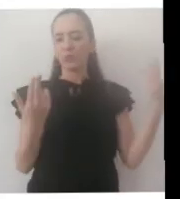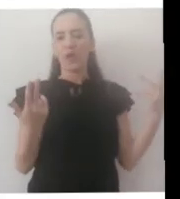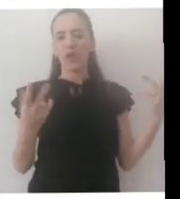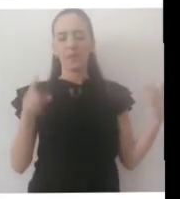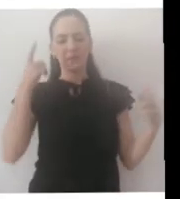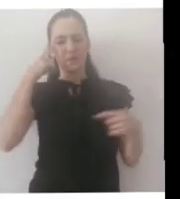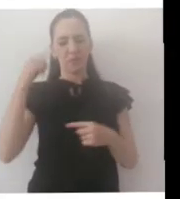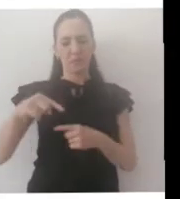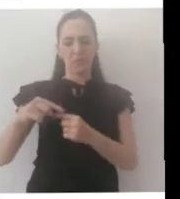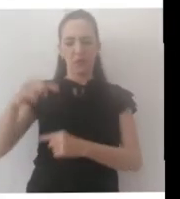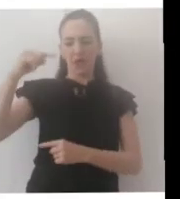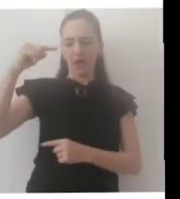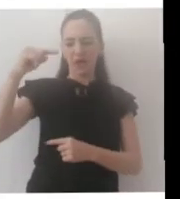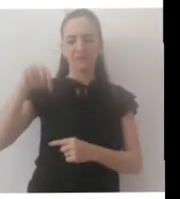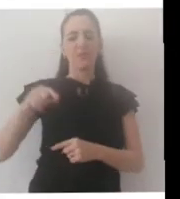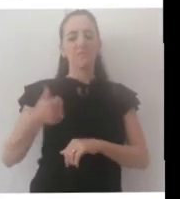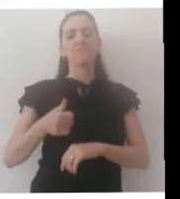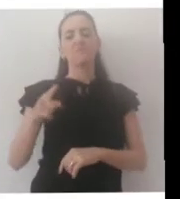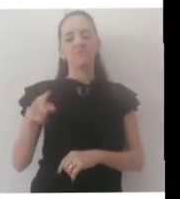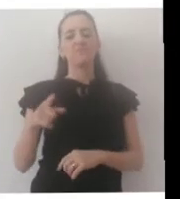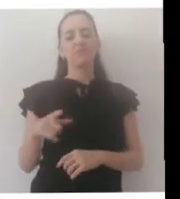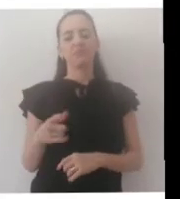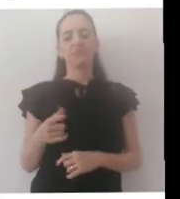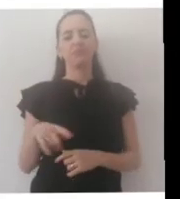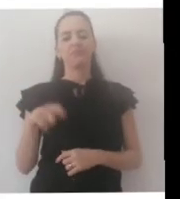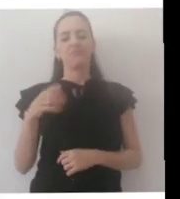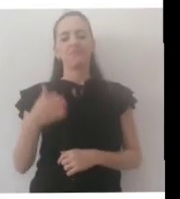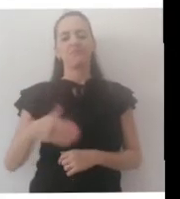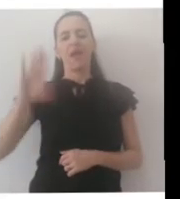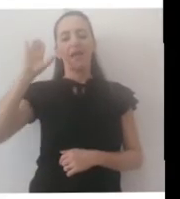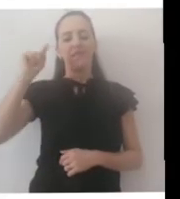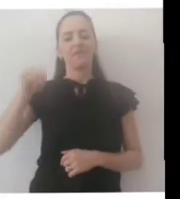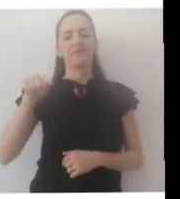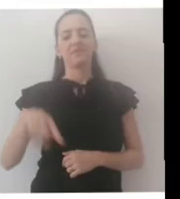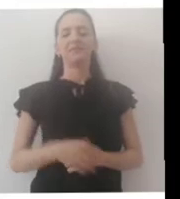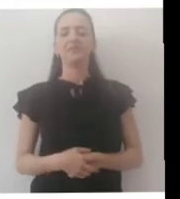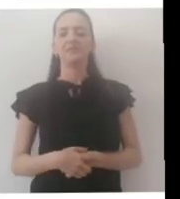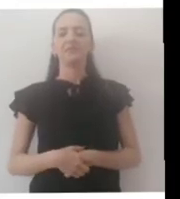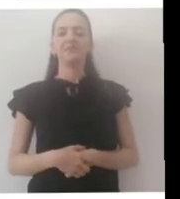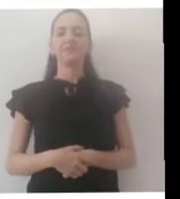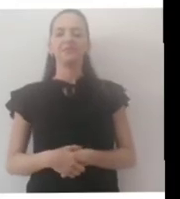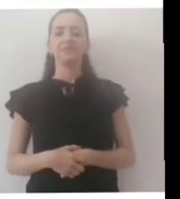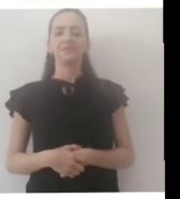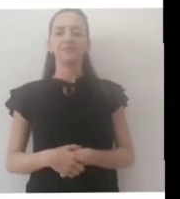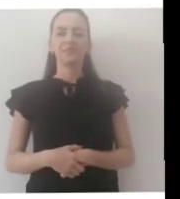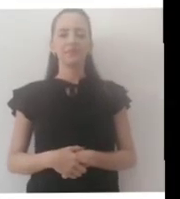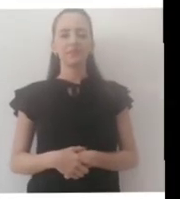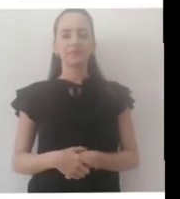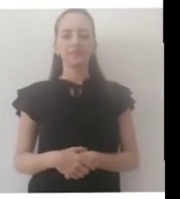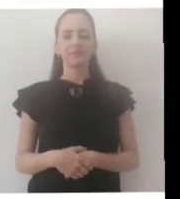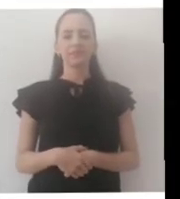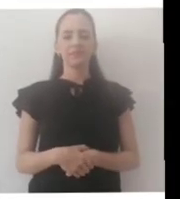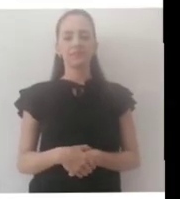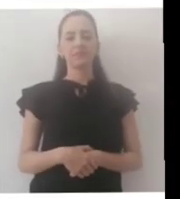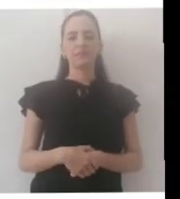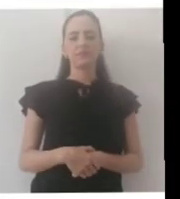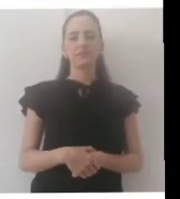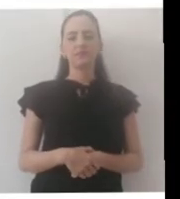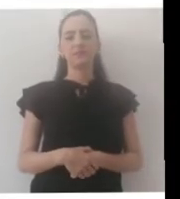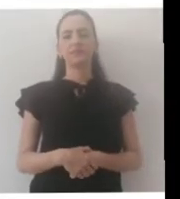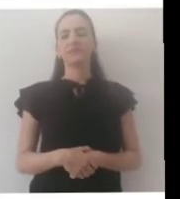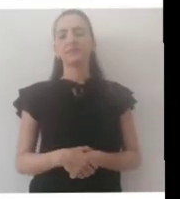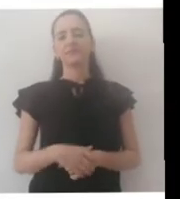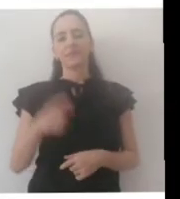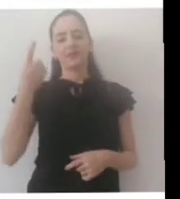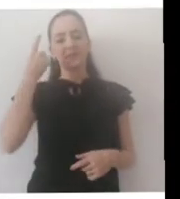esse entendimento de achar que a quantidade varia em decorrência da superfície. Então, crianças, tipicamente, as